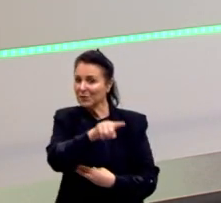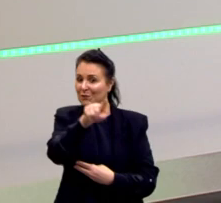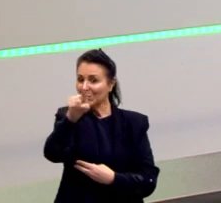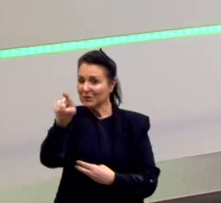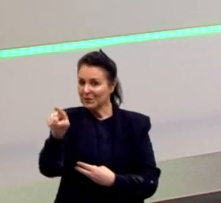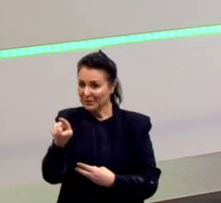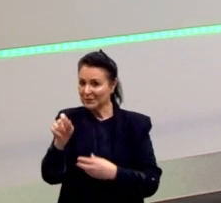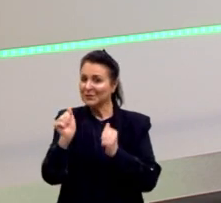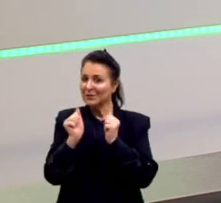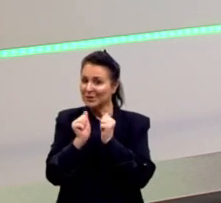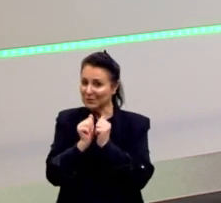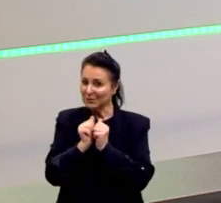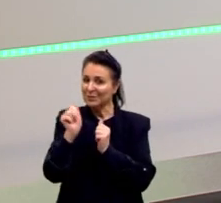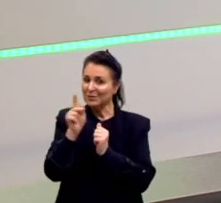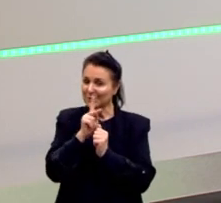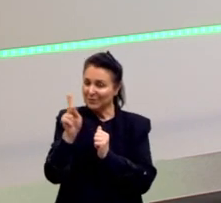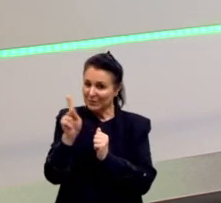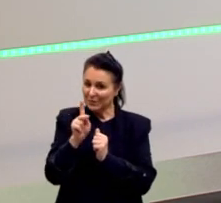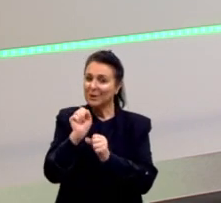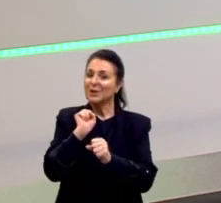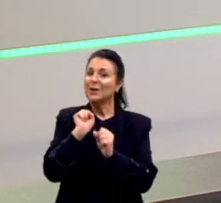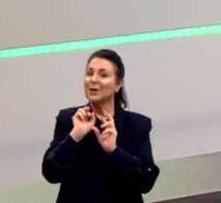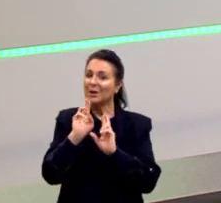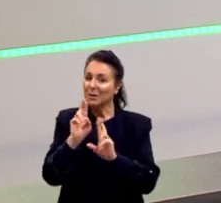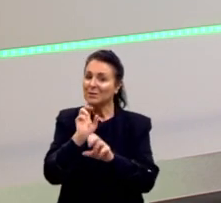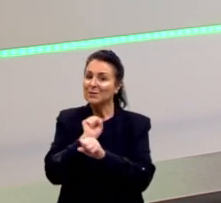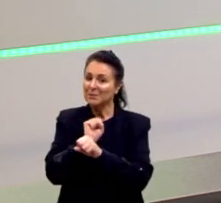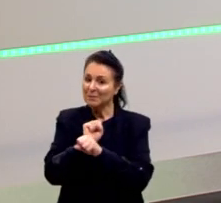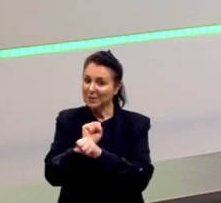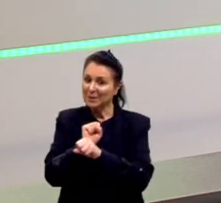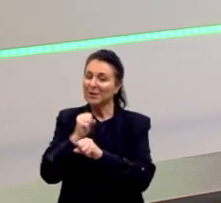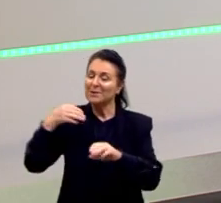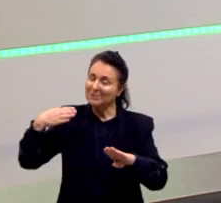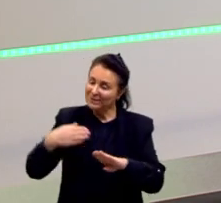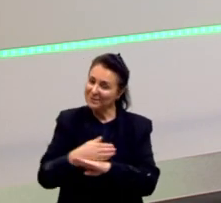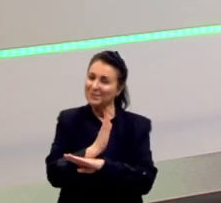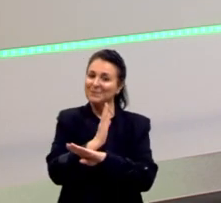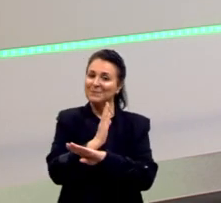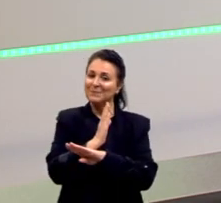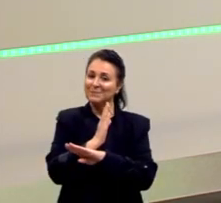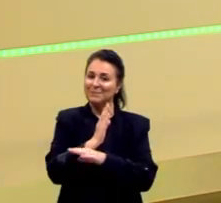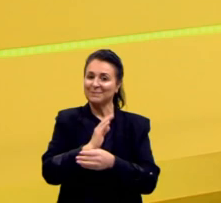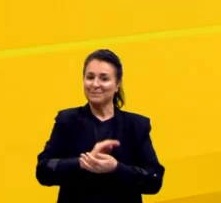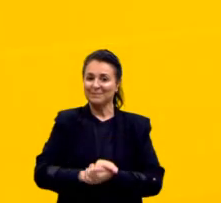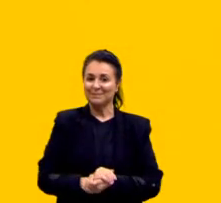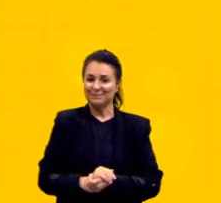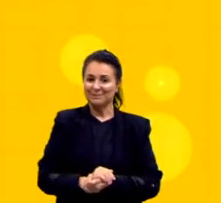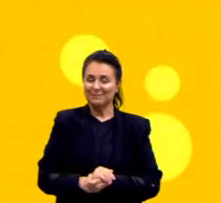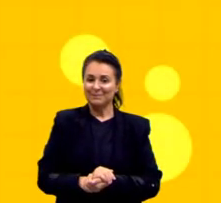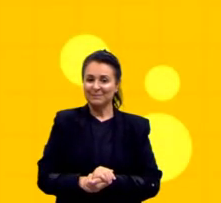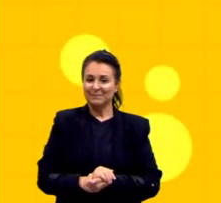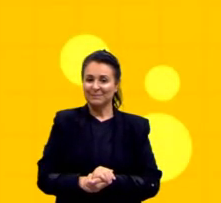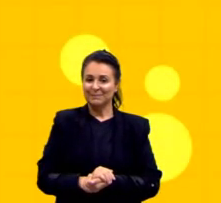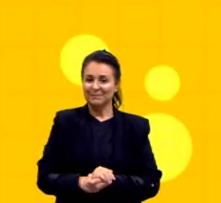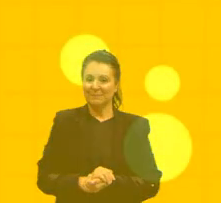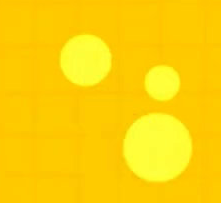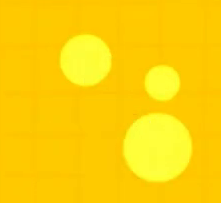vão né estar comigo aí nessa caminhada Eu espero vocês ir partiu passar E aí